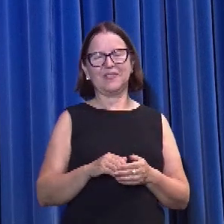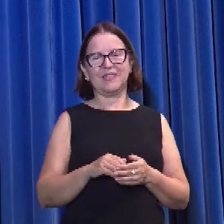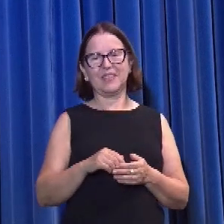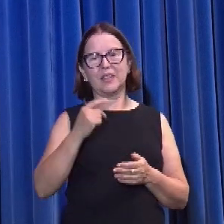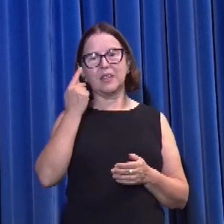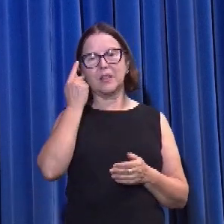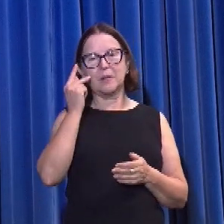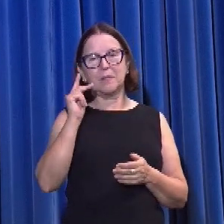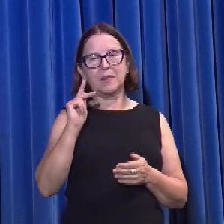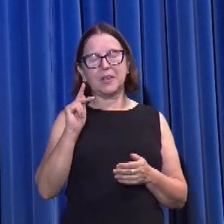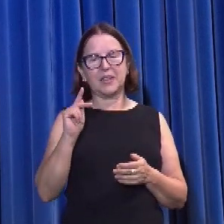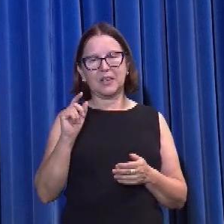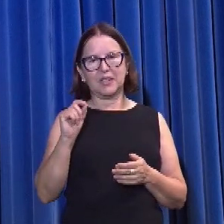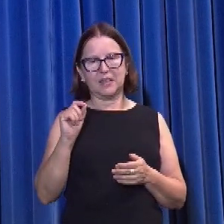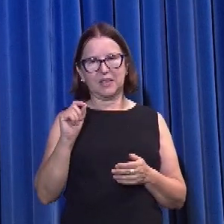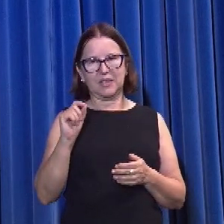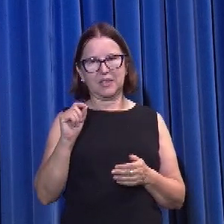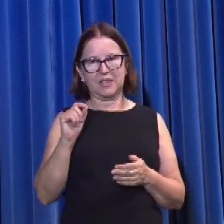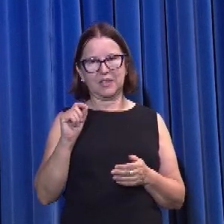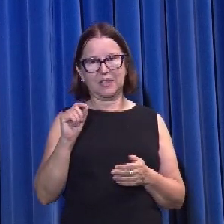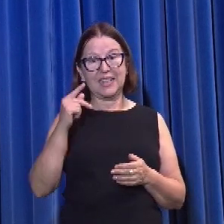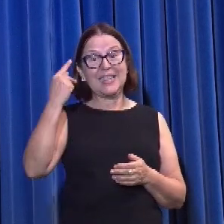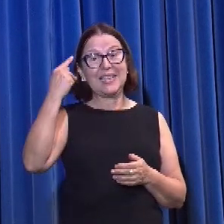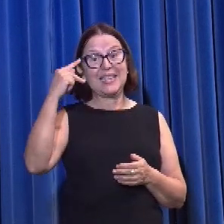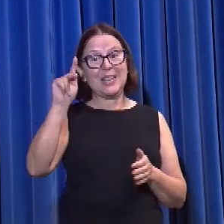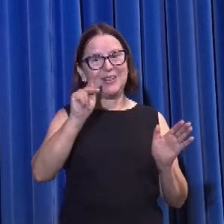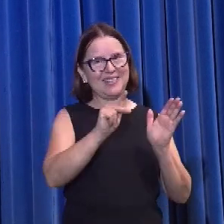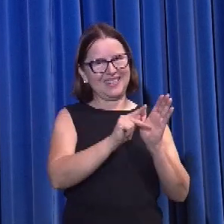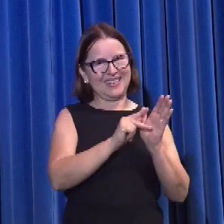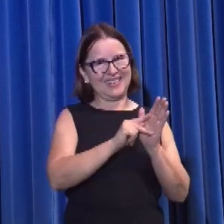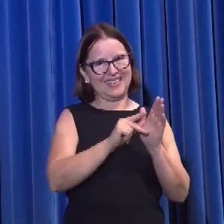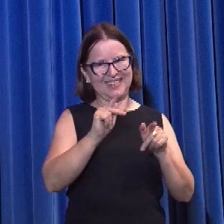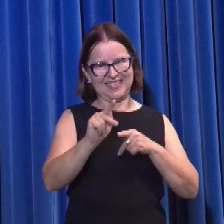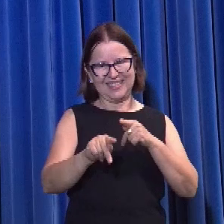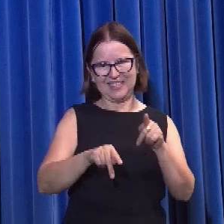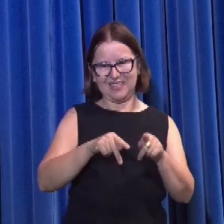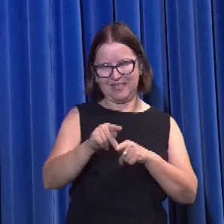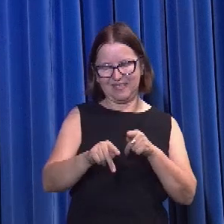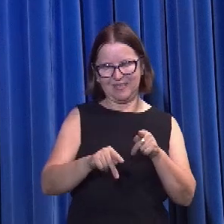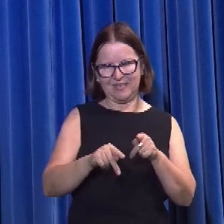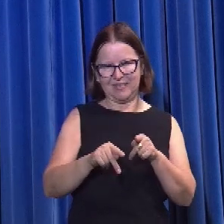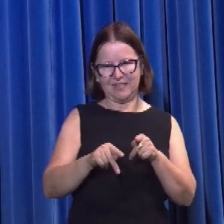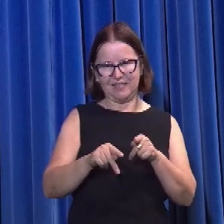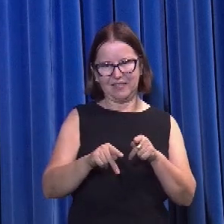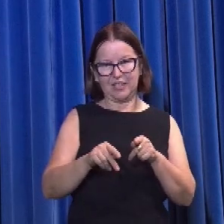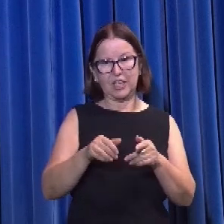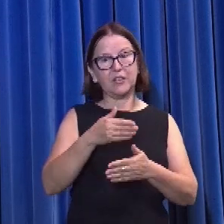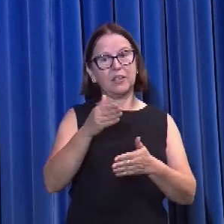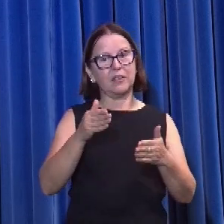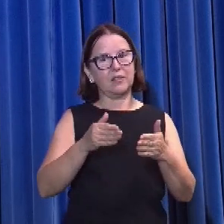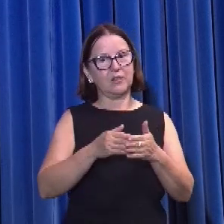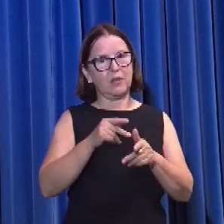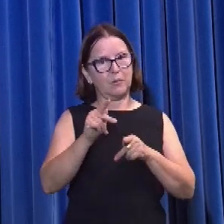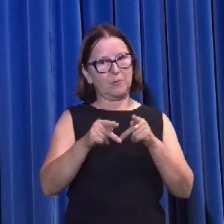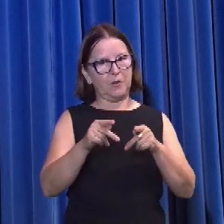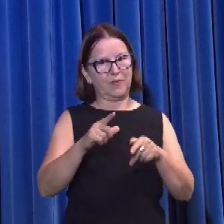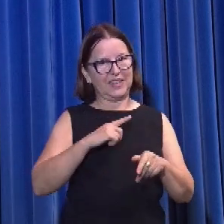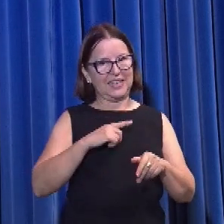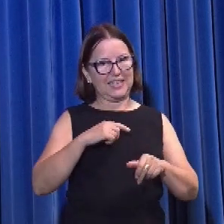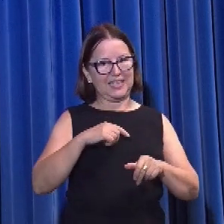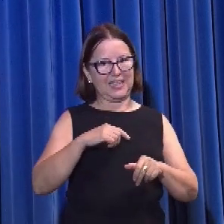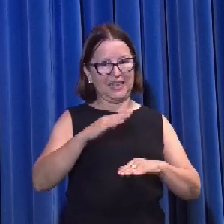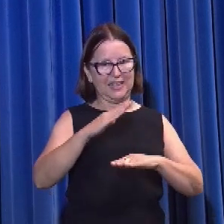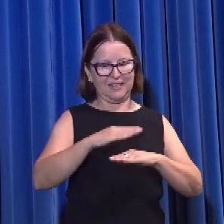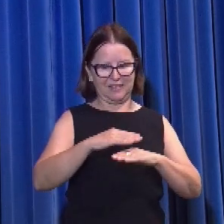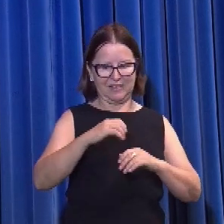para que lhe fosse o seu próprio povo, de todos os povos que há sobre a terra.